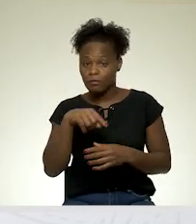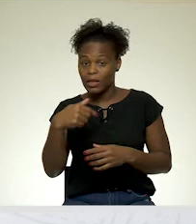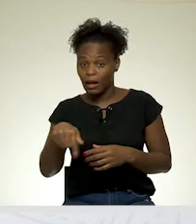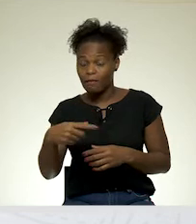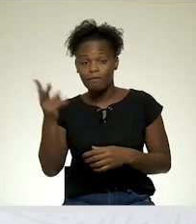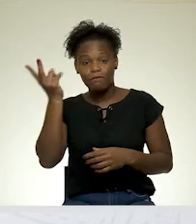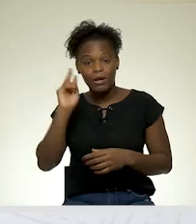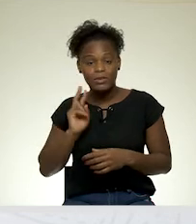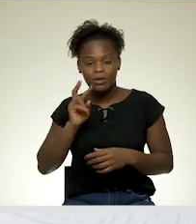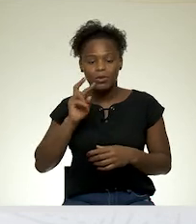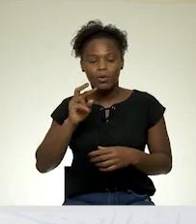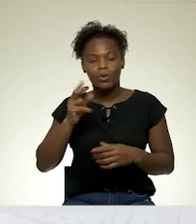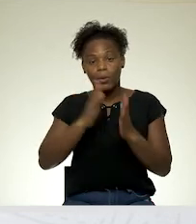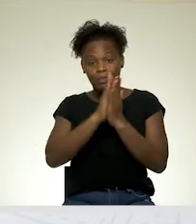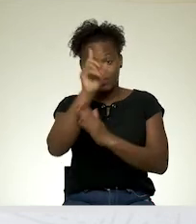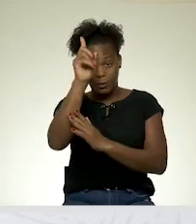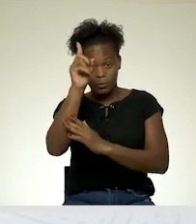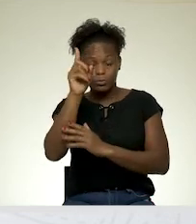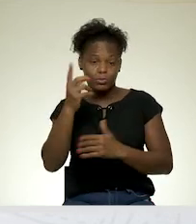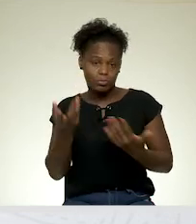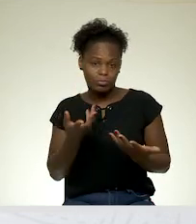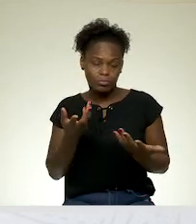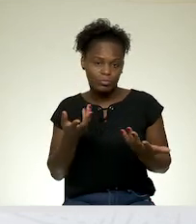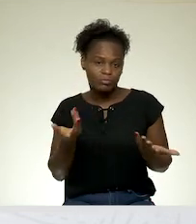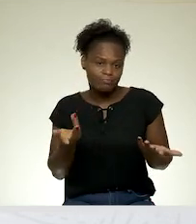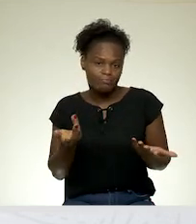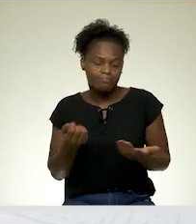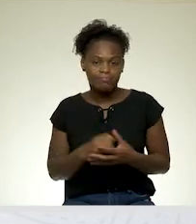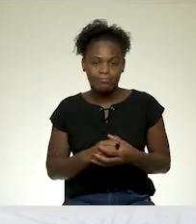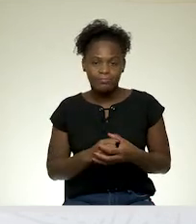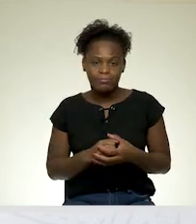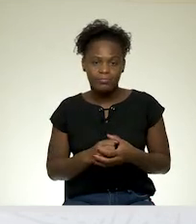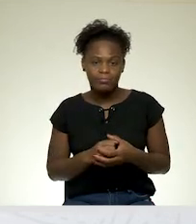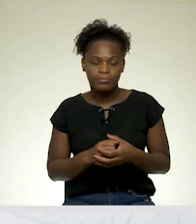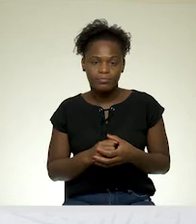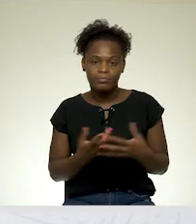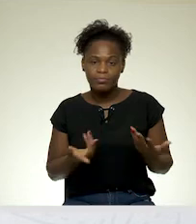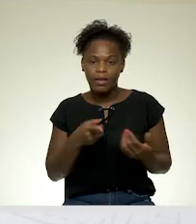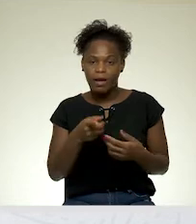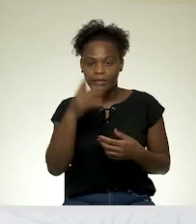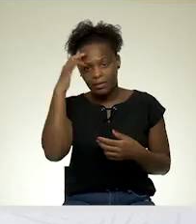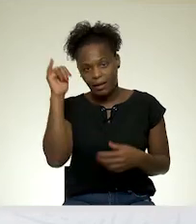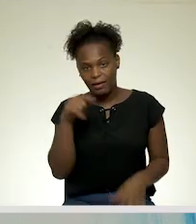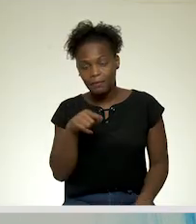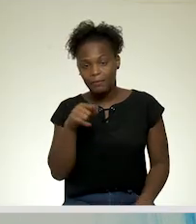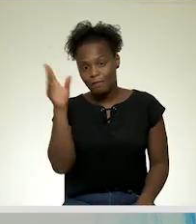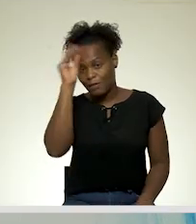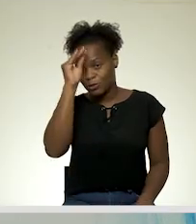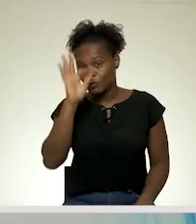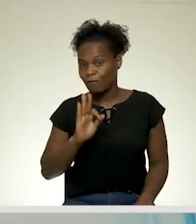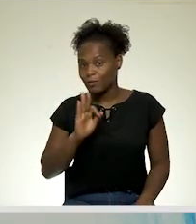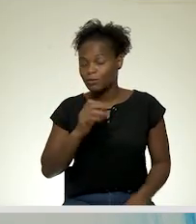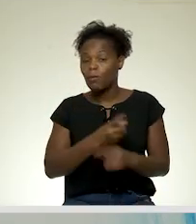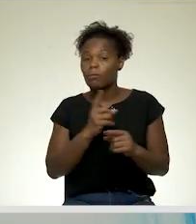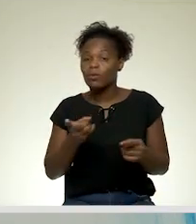uma valorização do divino e do sobrenatural. E esta ideia é falsa. Por